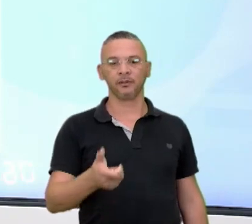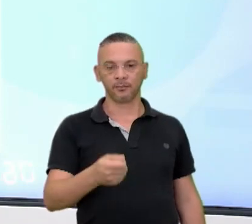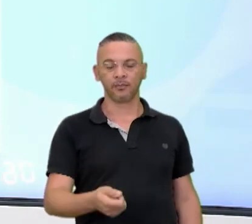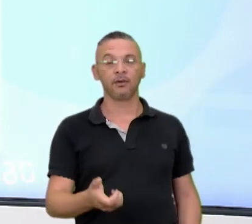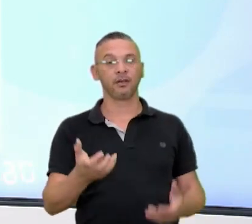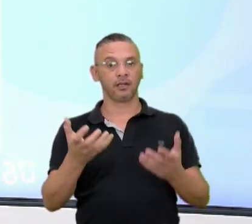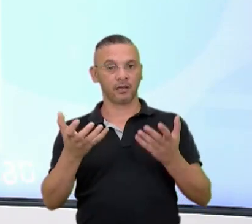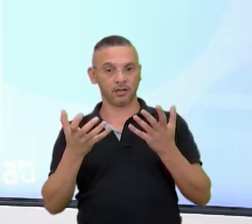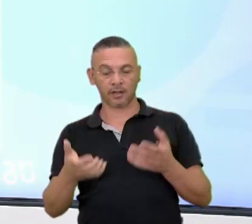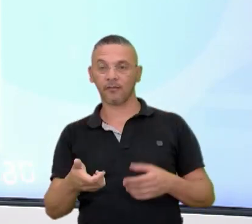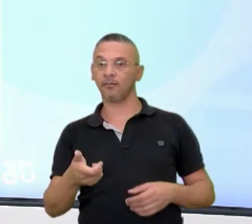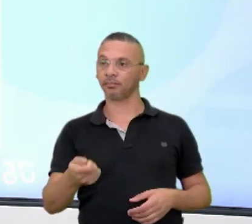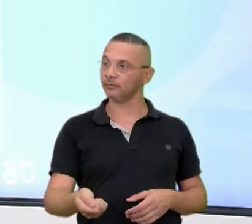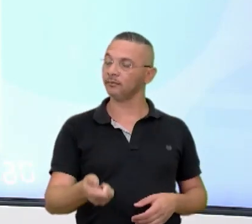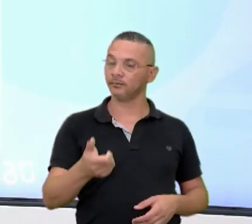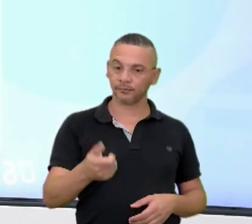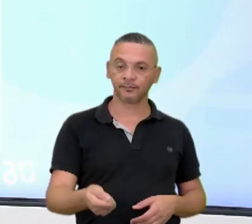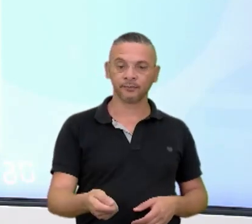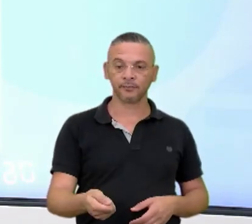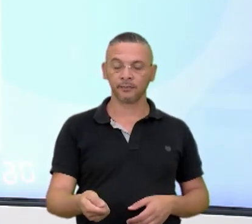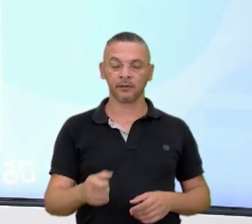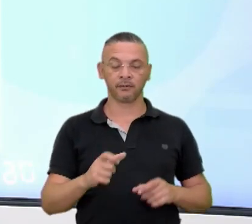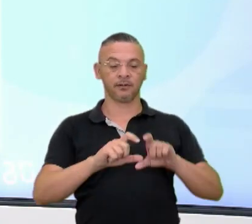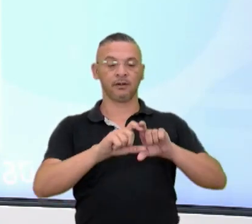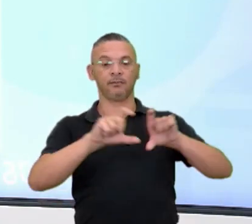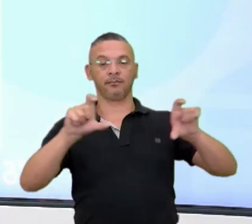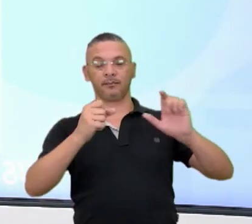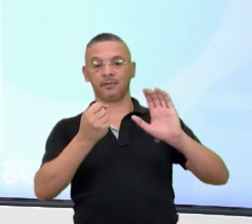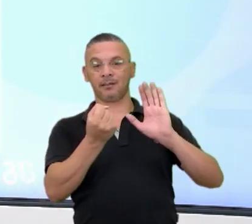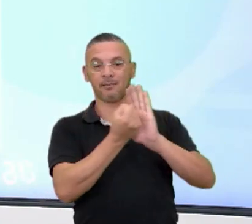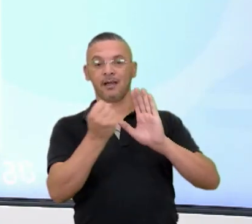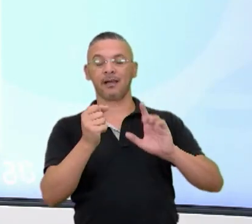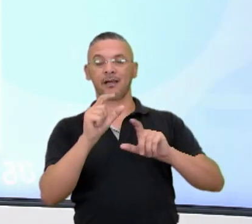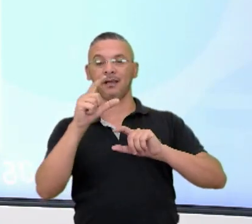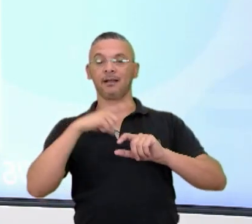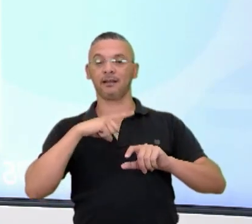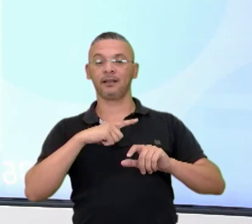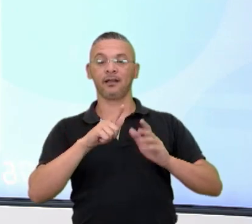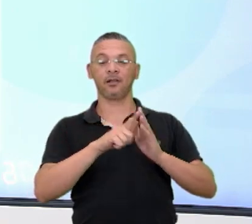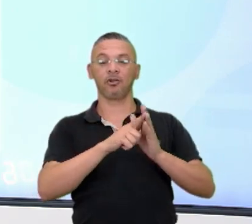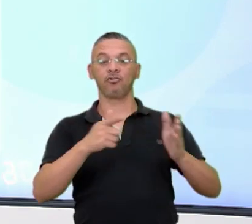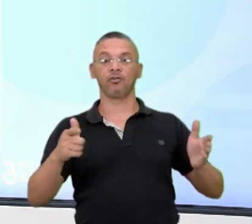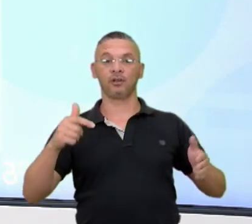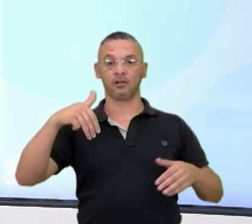aí? Bora pro próximo. Echo Chamber. Dá uma pausa.